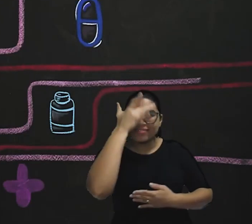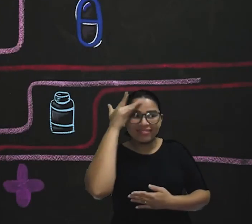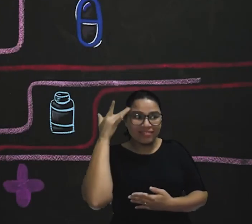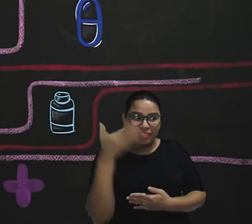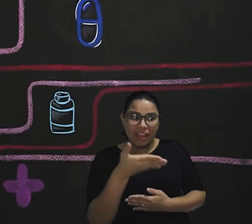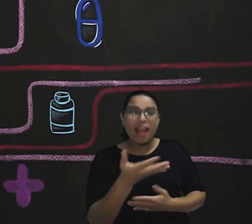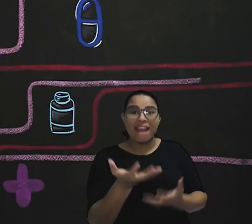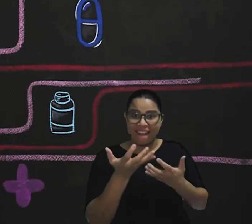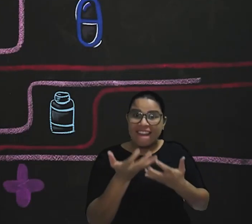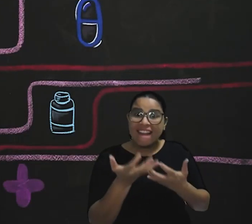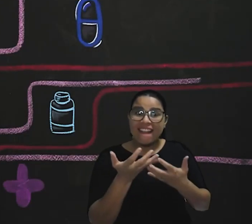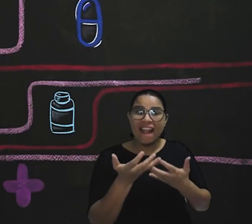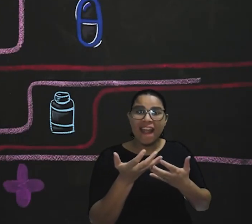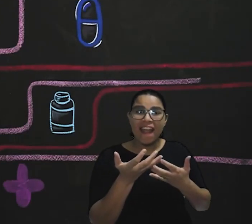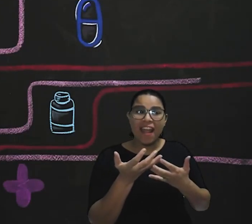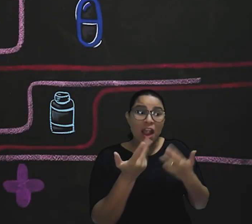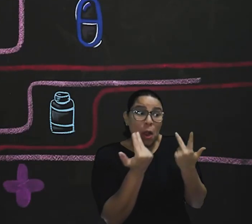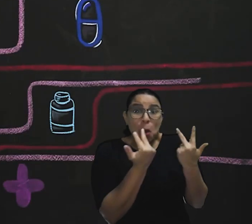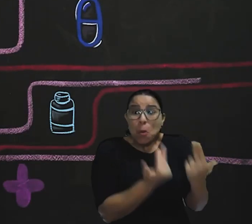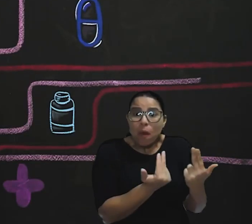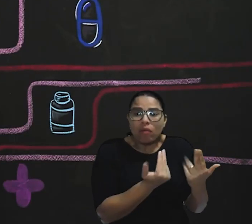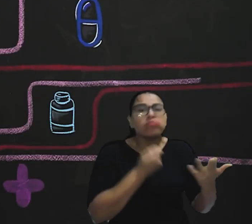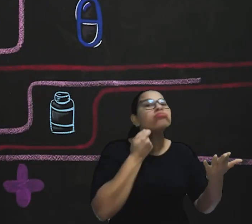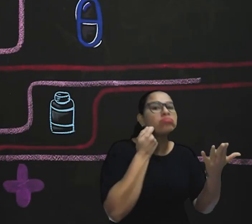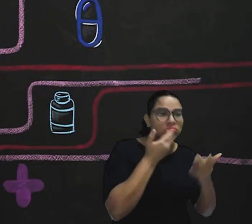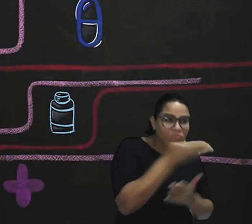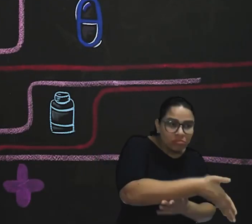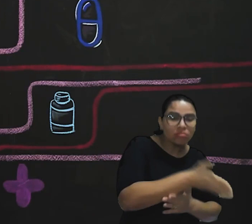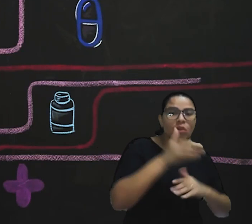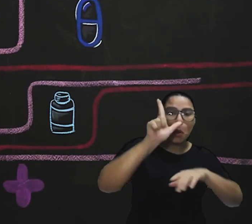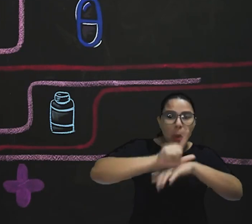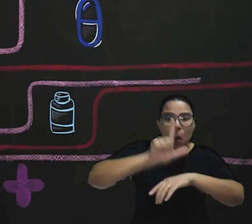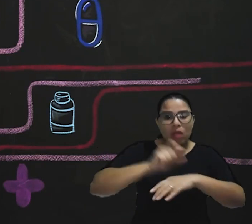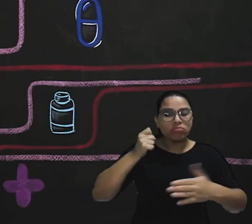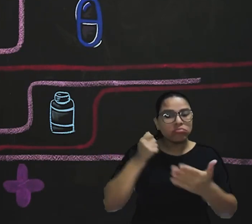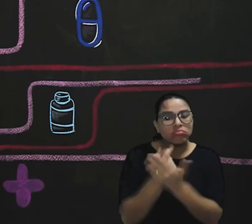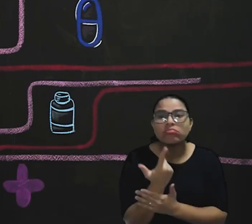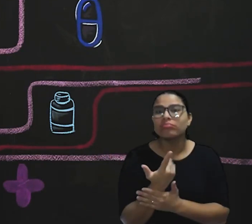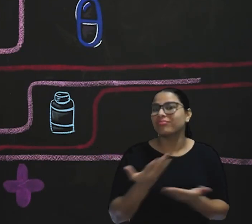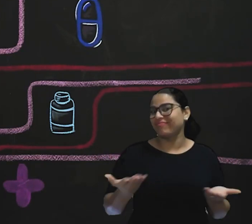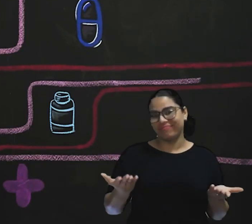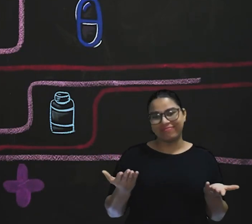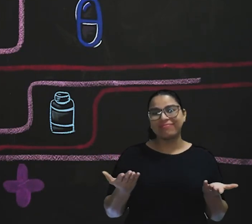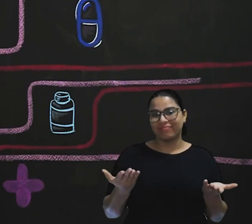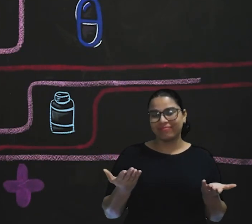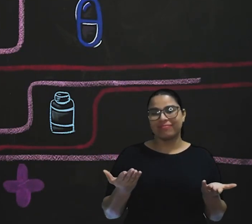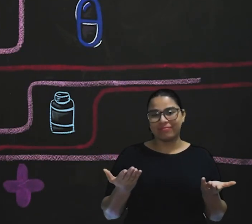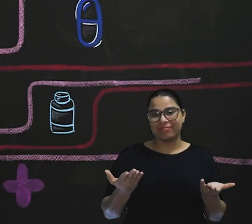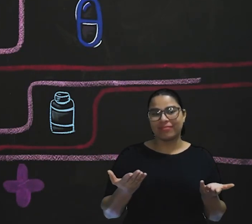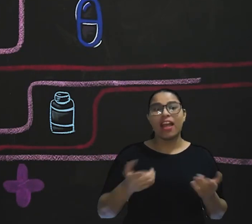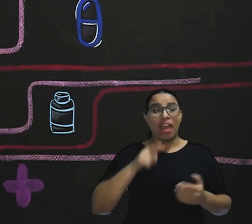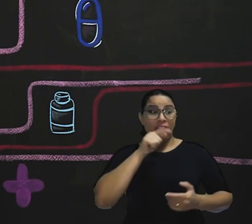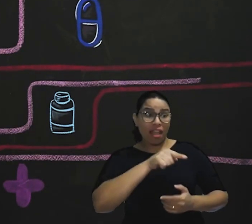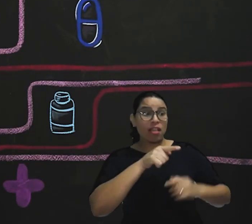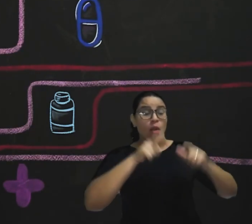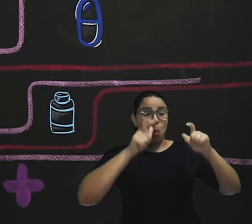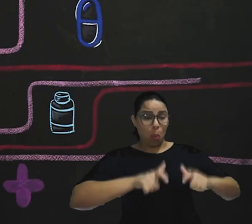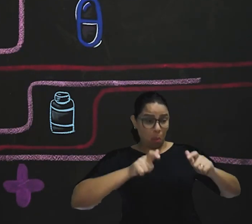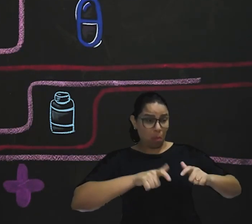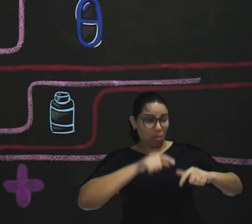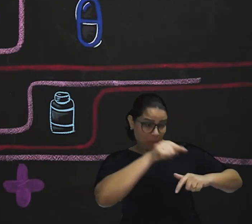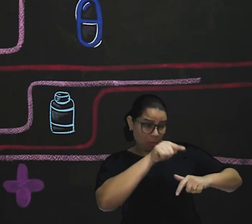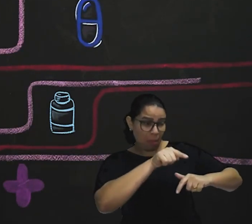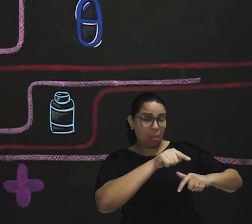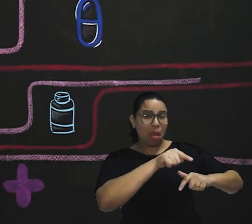bom quanto ela comprando determinado produto. Então esse entretenimento, que no caso é o esporte, a indústria